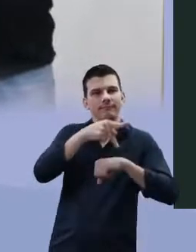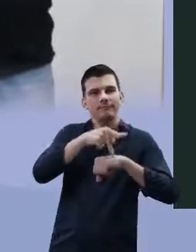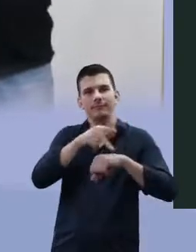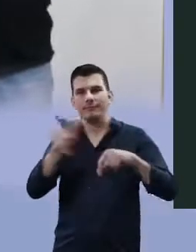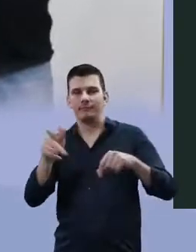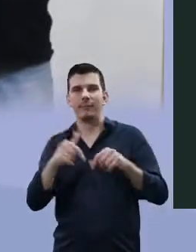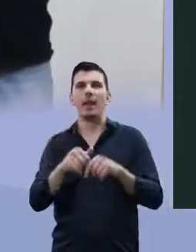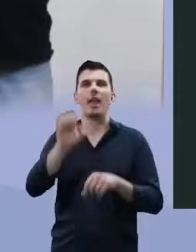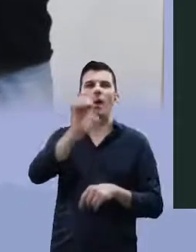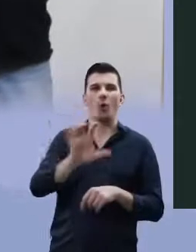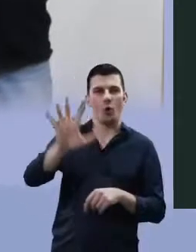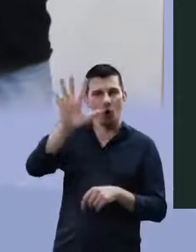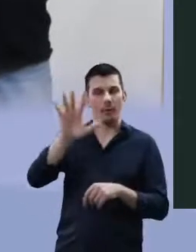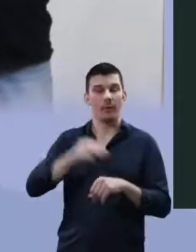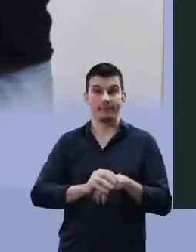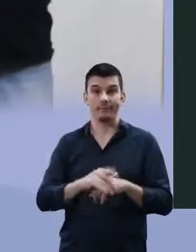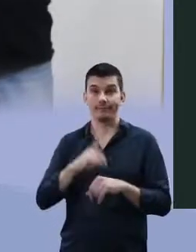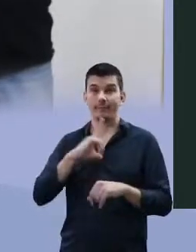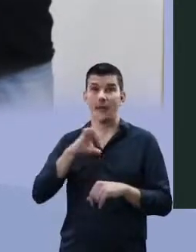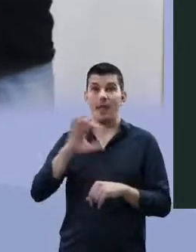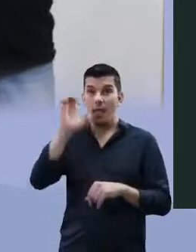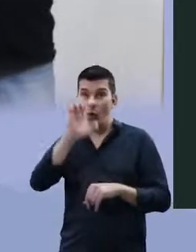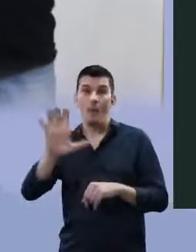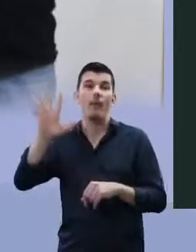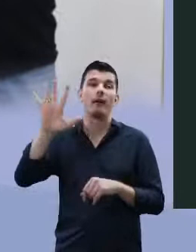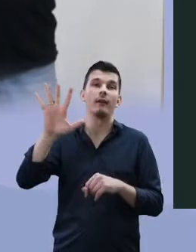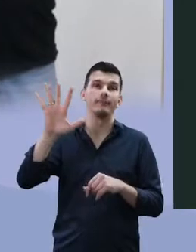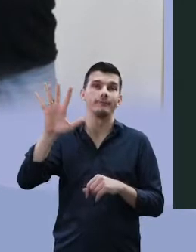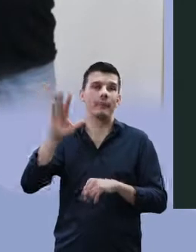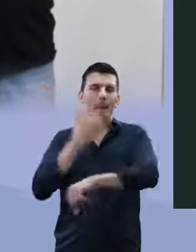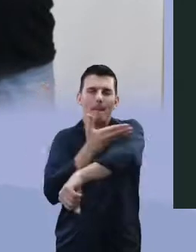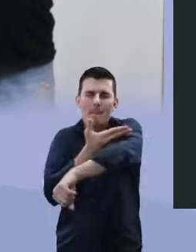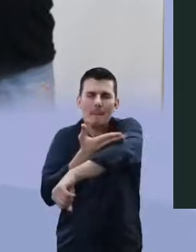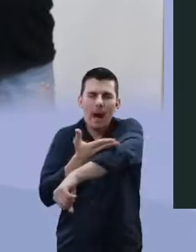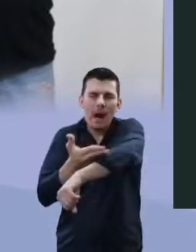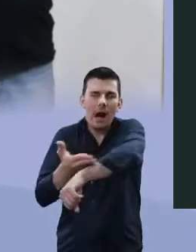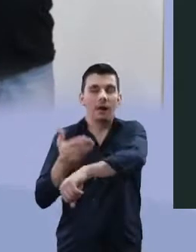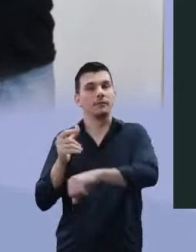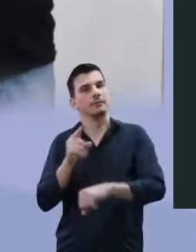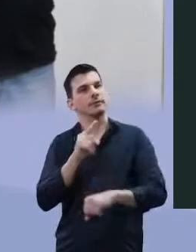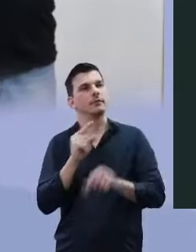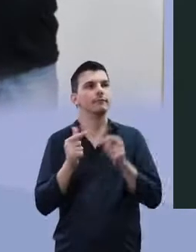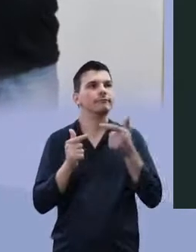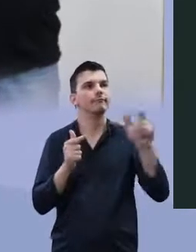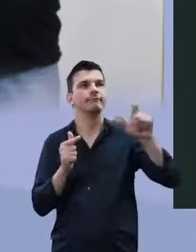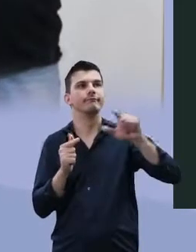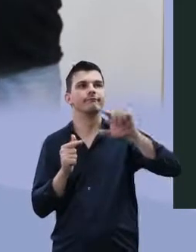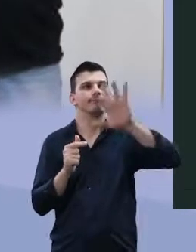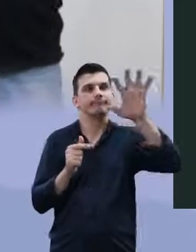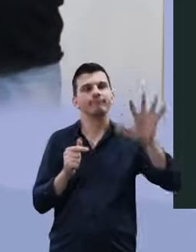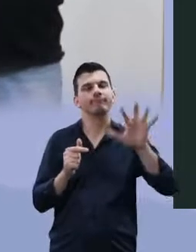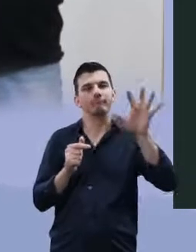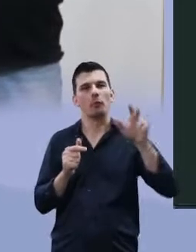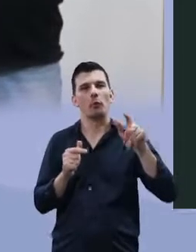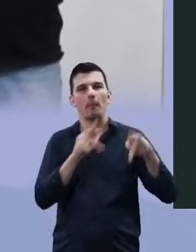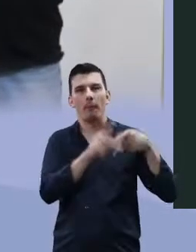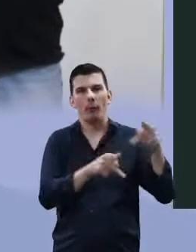Europa, né, o racismo dos europeus considerados brancos